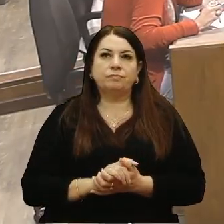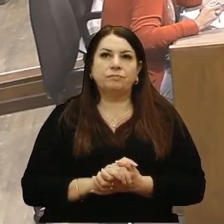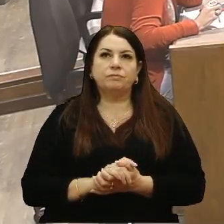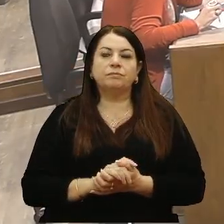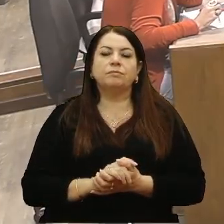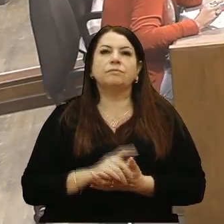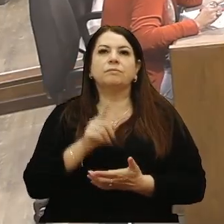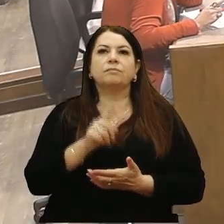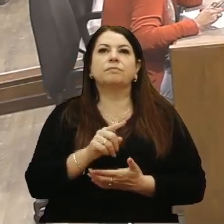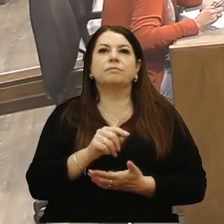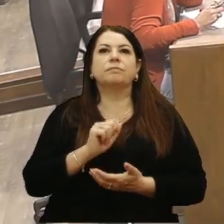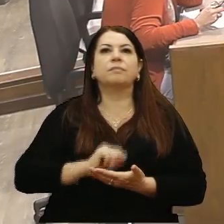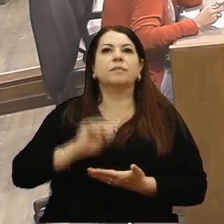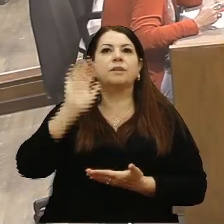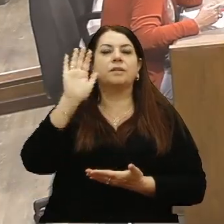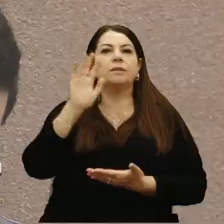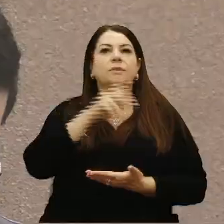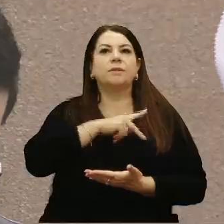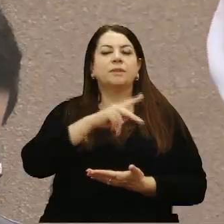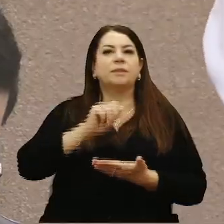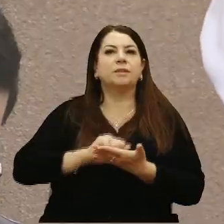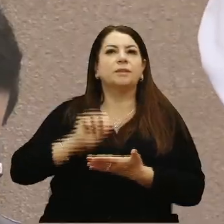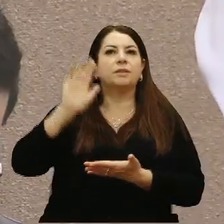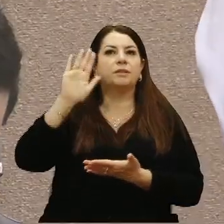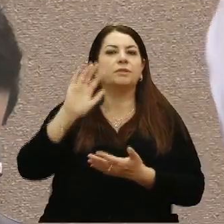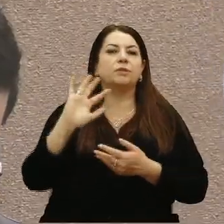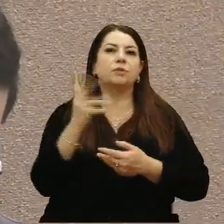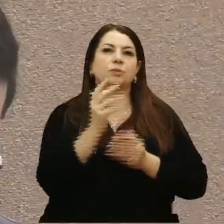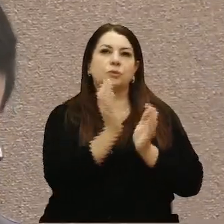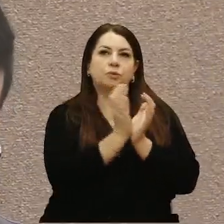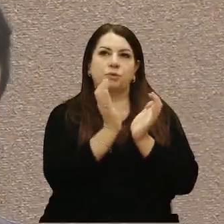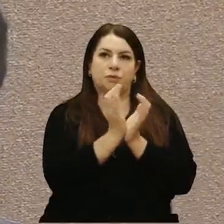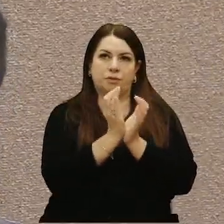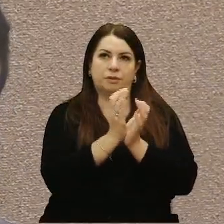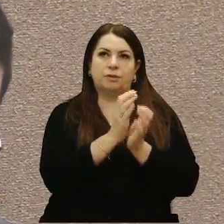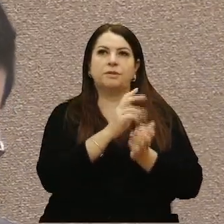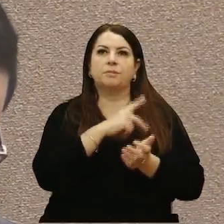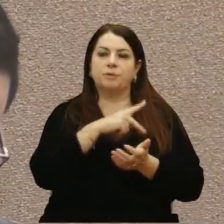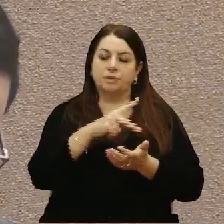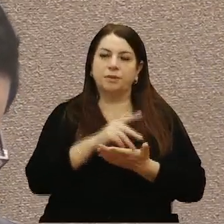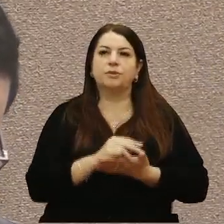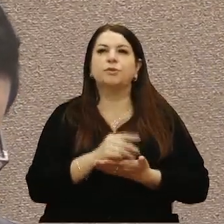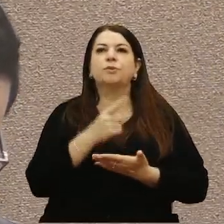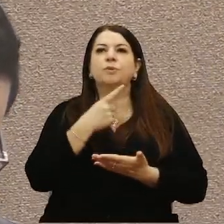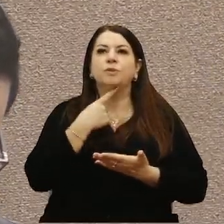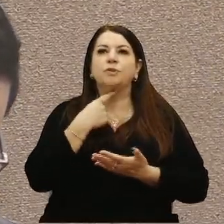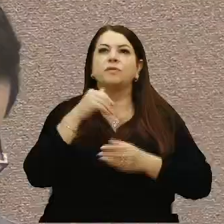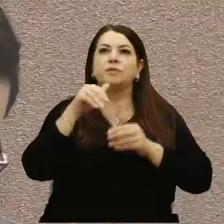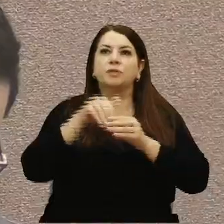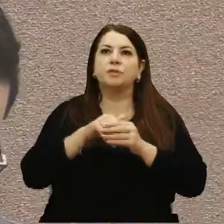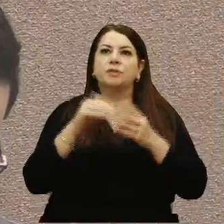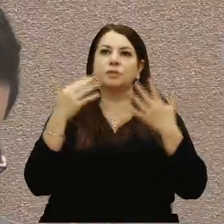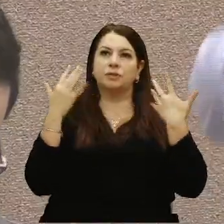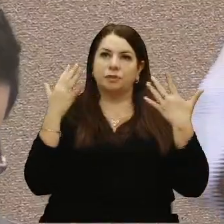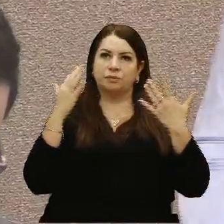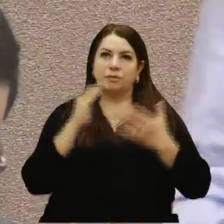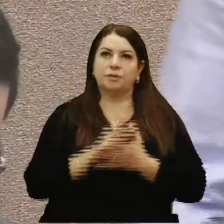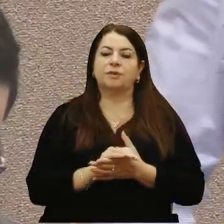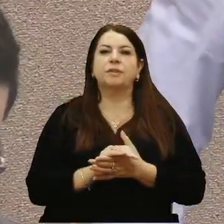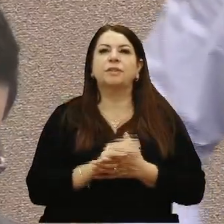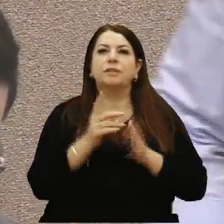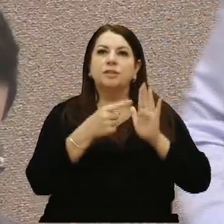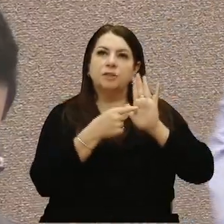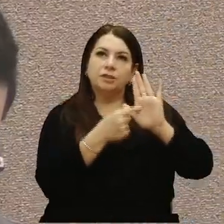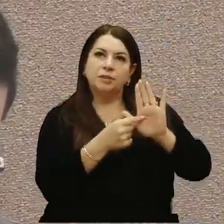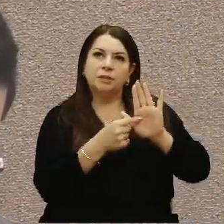Peço a palavra, senhor presidente. Senhor presidente, nobres colegas, primeiramente eu gostaria de fazer um voto de congratulações para a